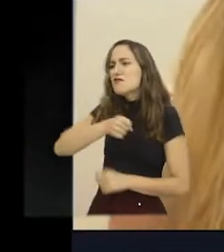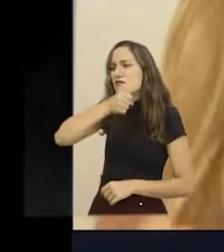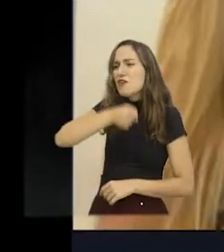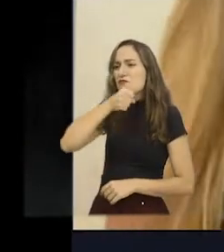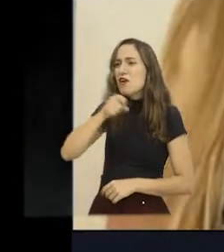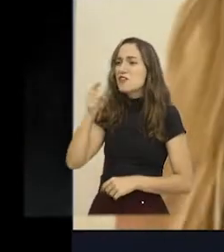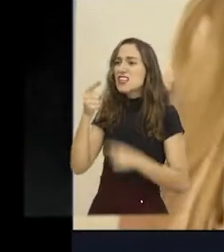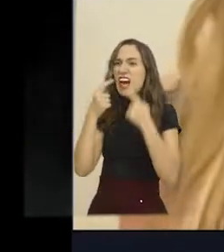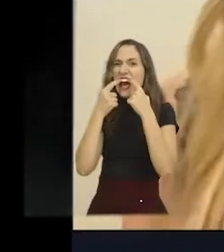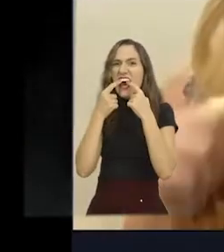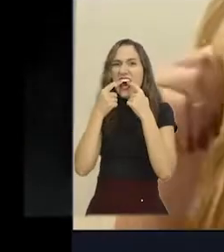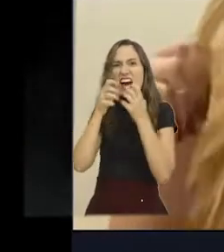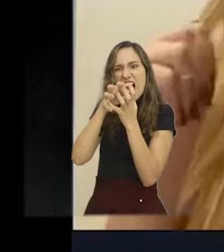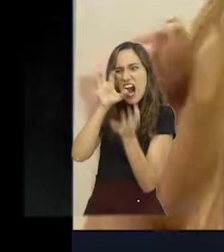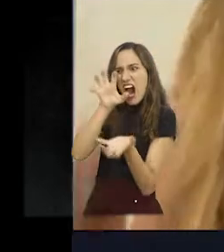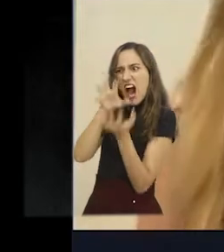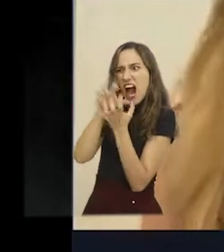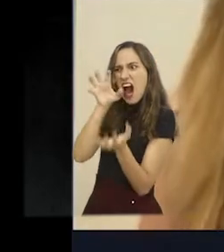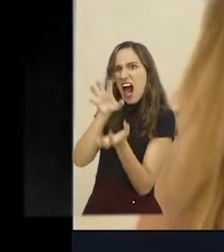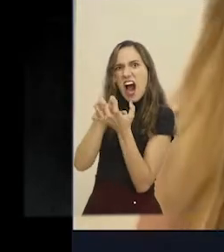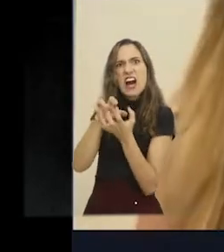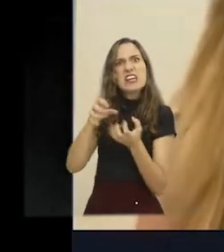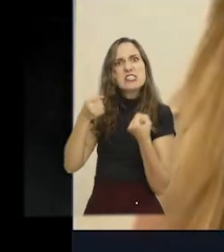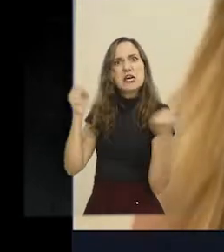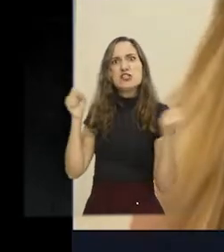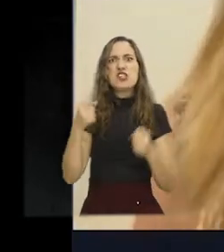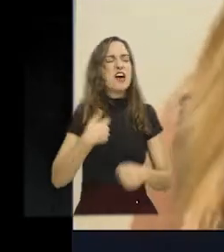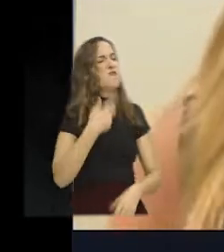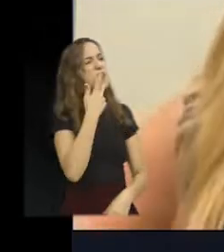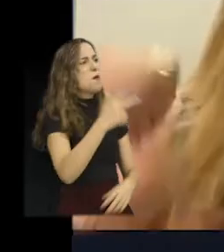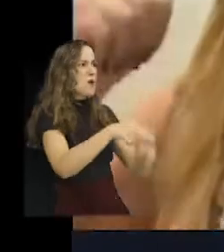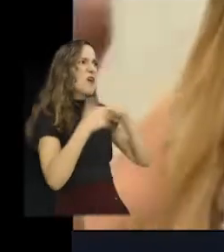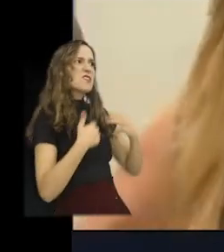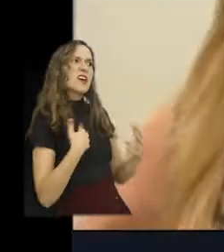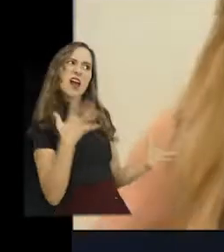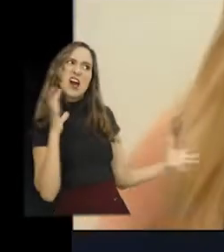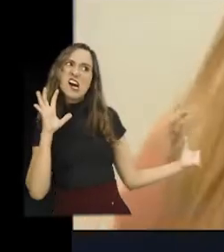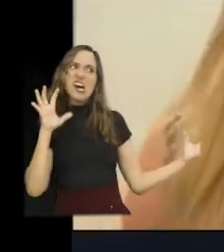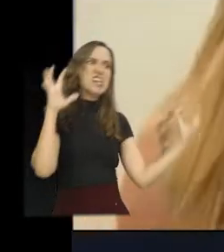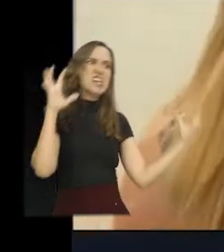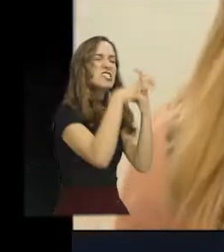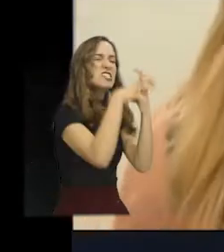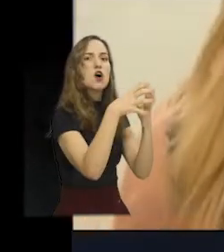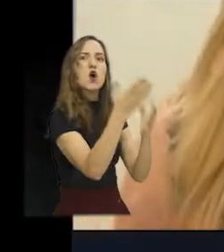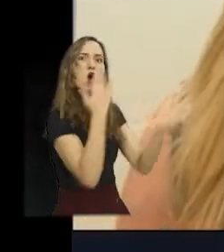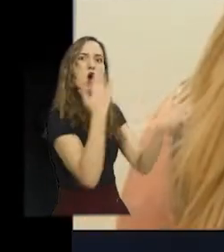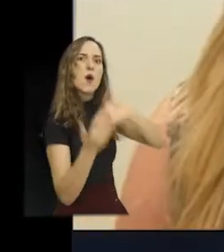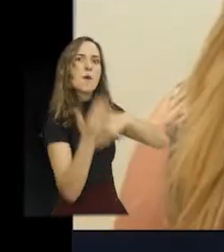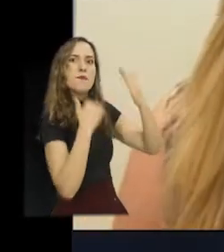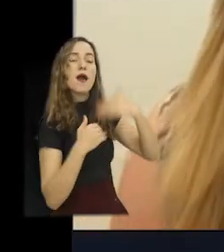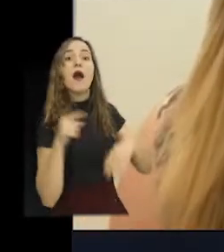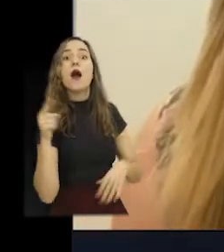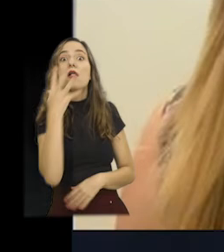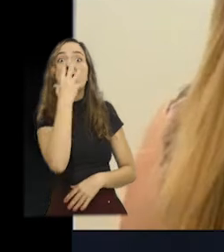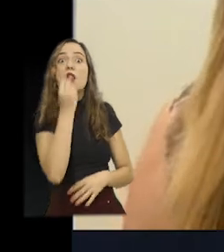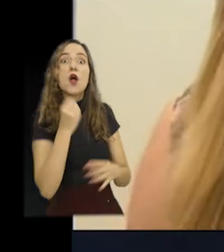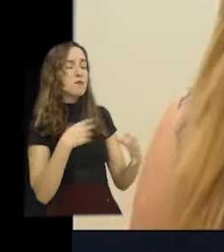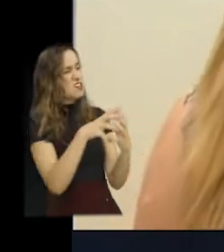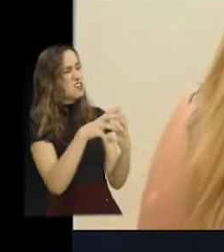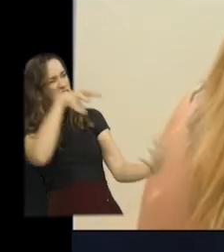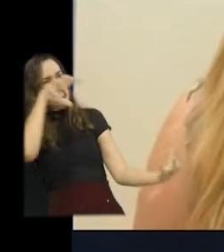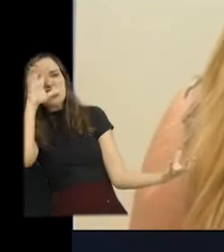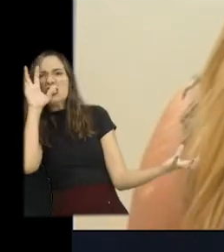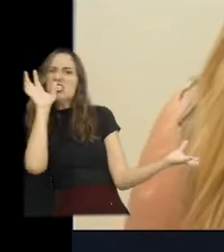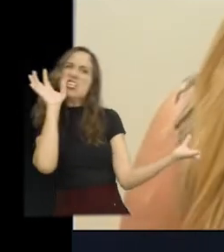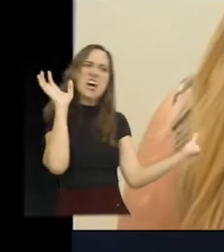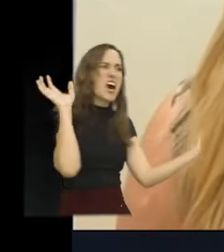Vovó, como você tem dentes tão grandes? É para te comer. E dizendo essas palavras, o lobo saltou para